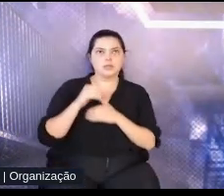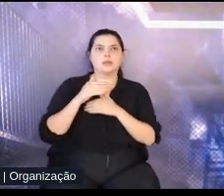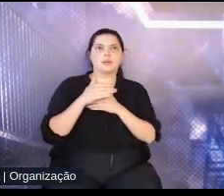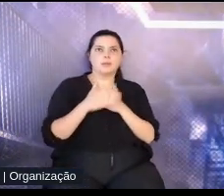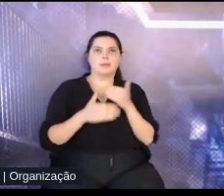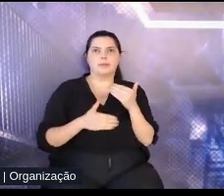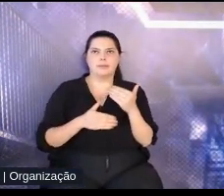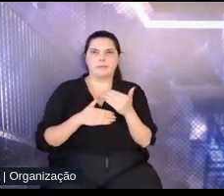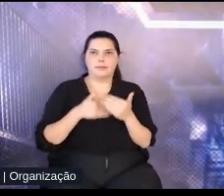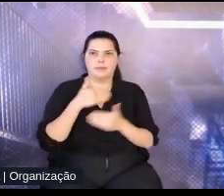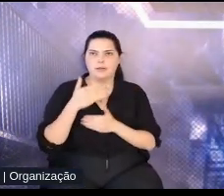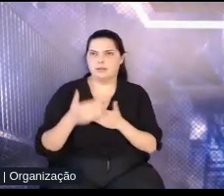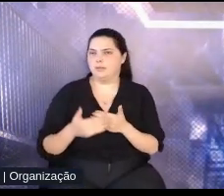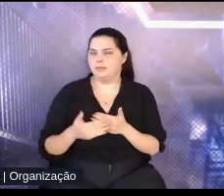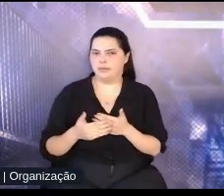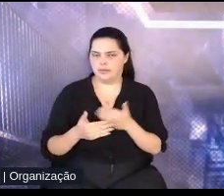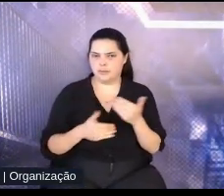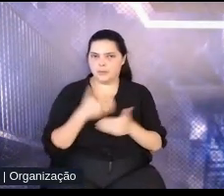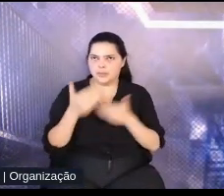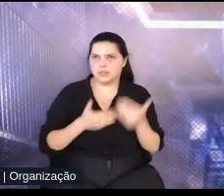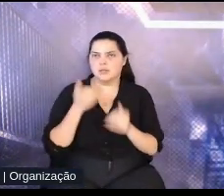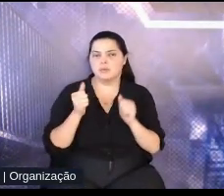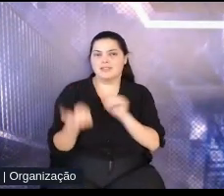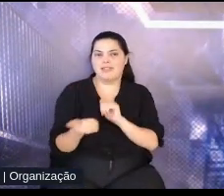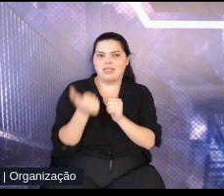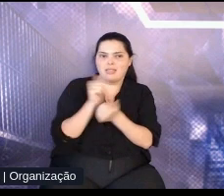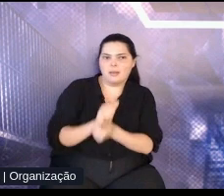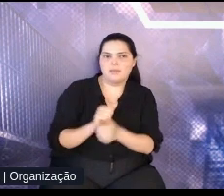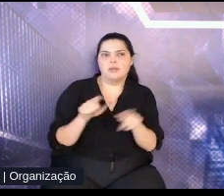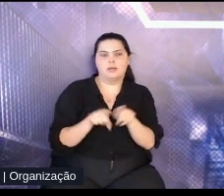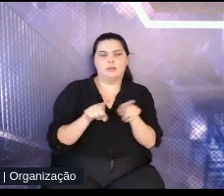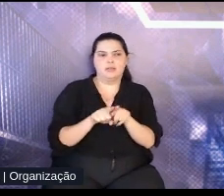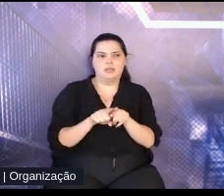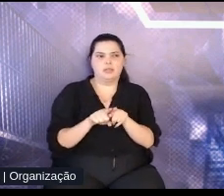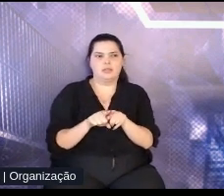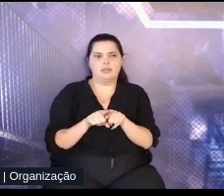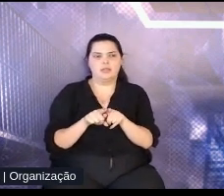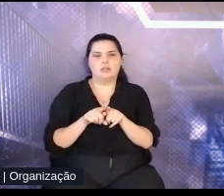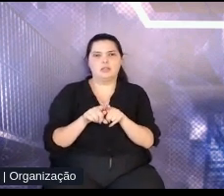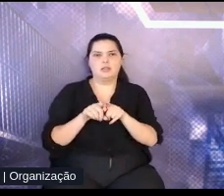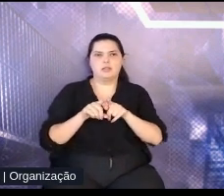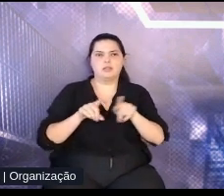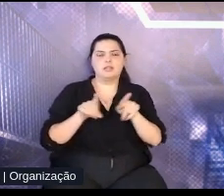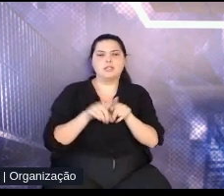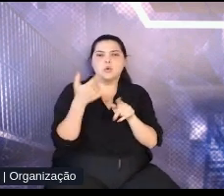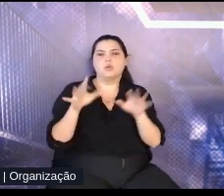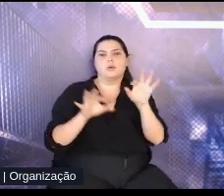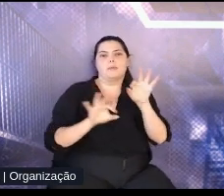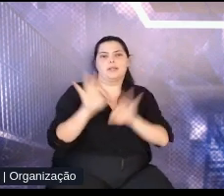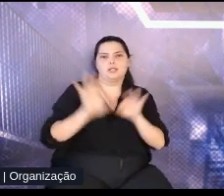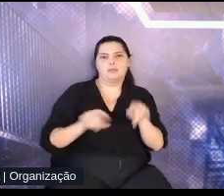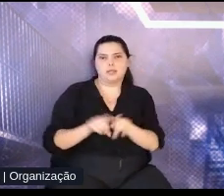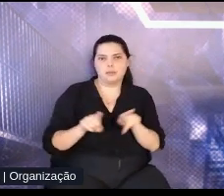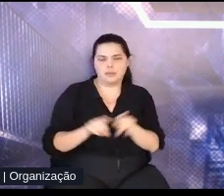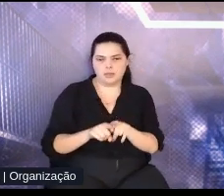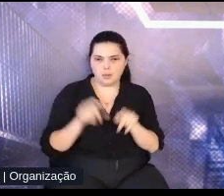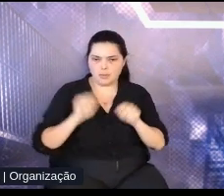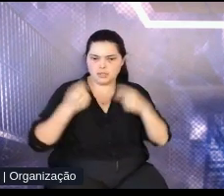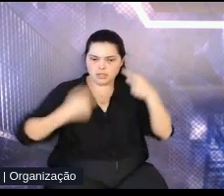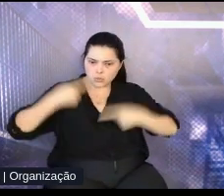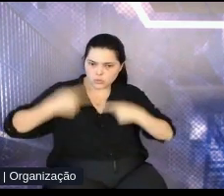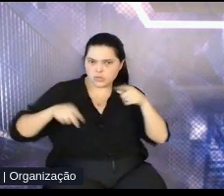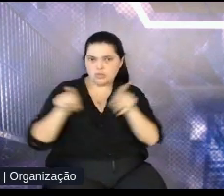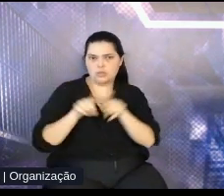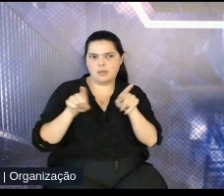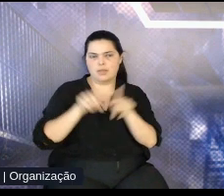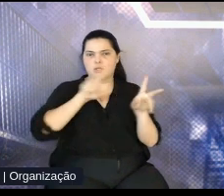de testes, durante as reuniões de retrospectivas, durante as reuniões de planejamento, sejam discutidos aspectos